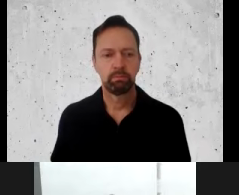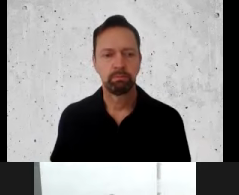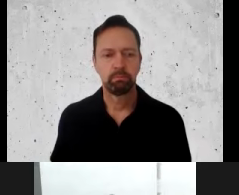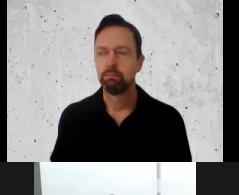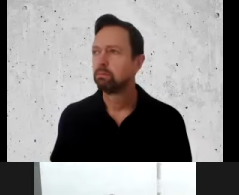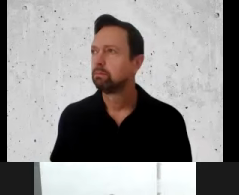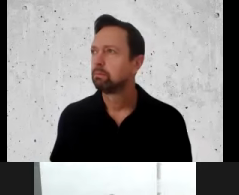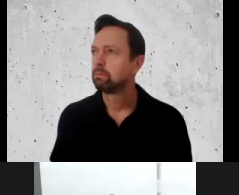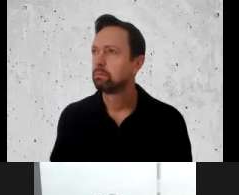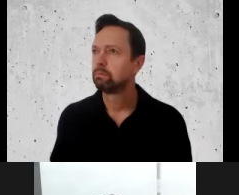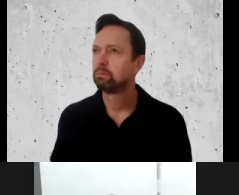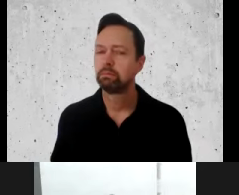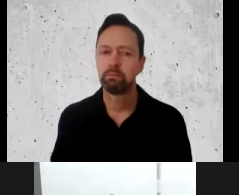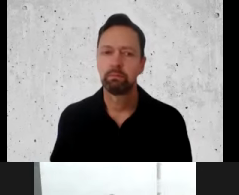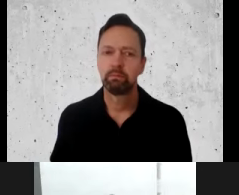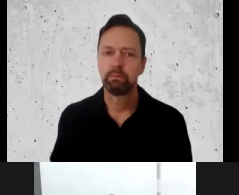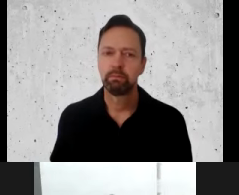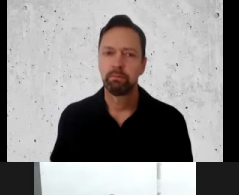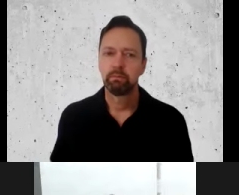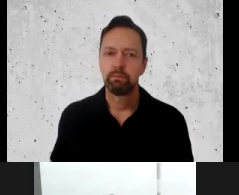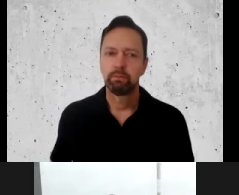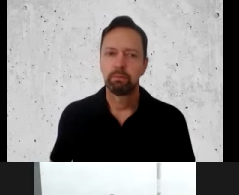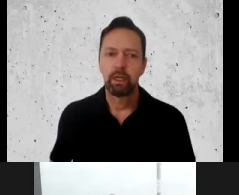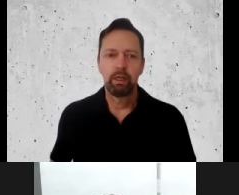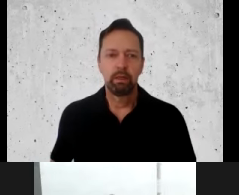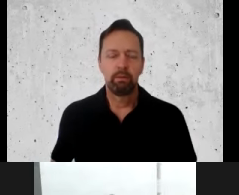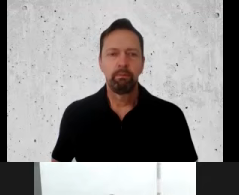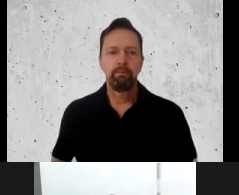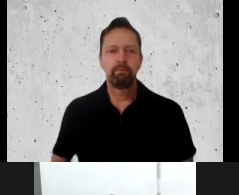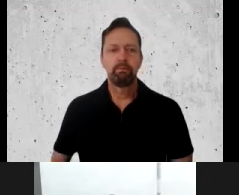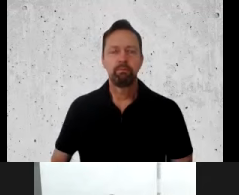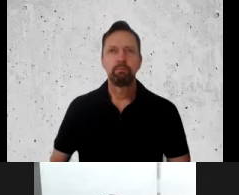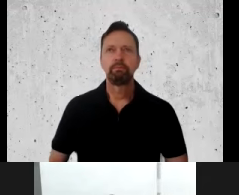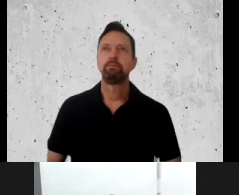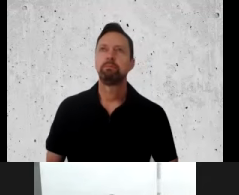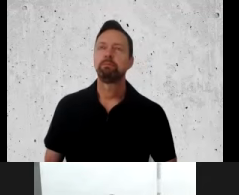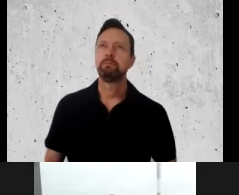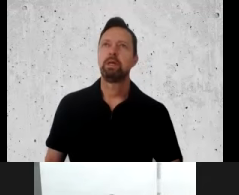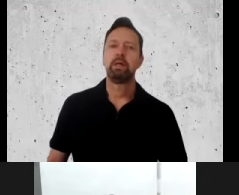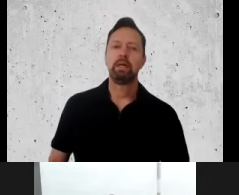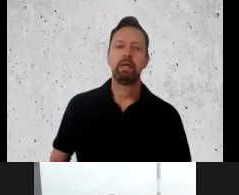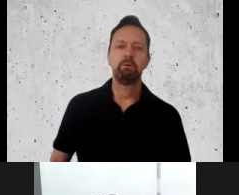ou matemática mesmo do teorema de Coase.